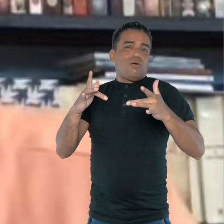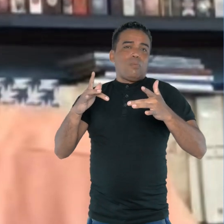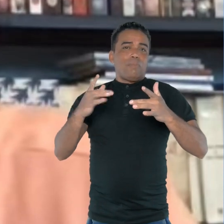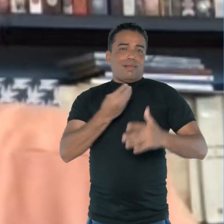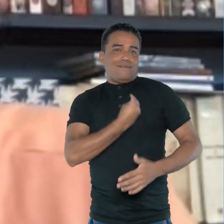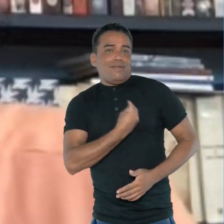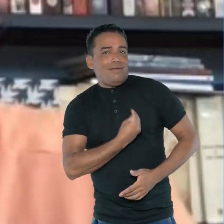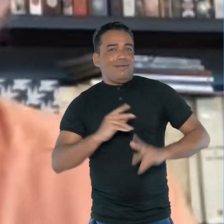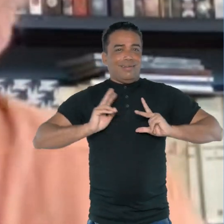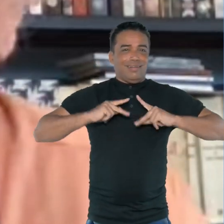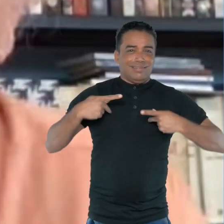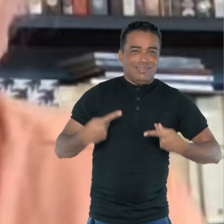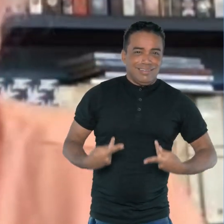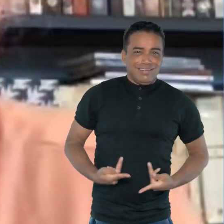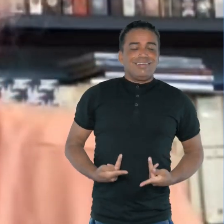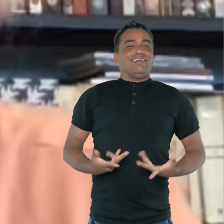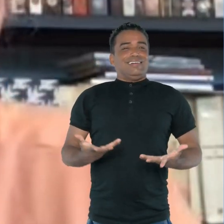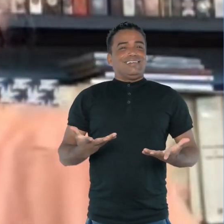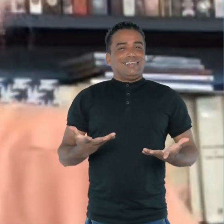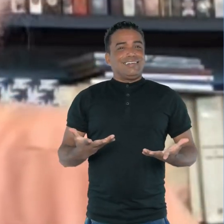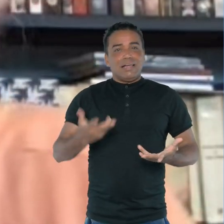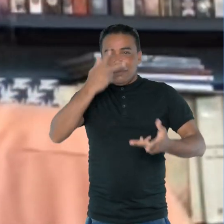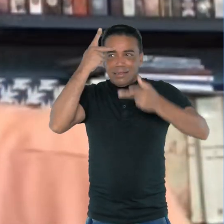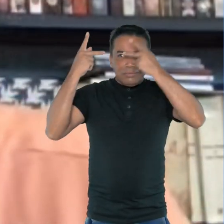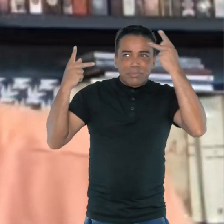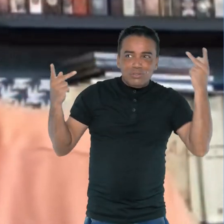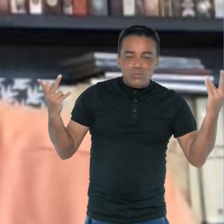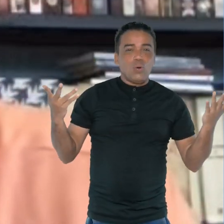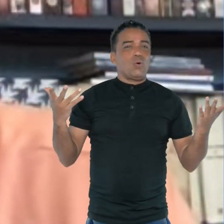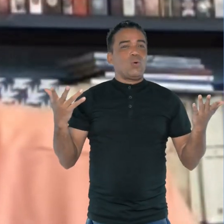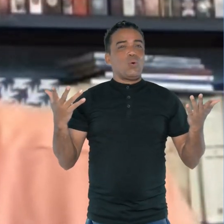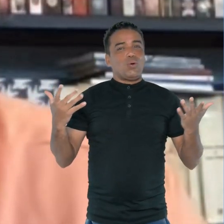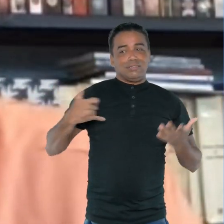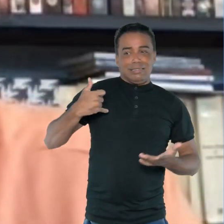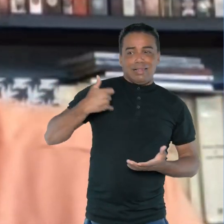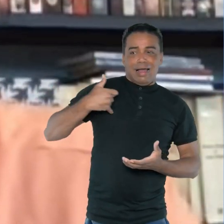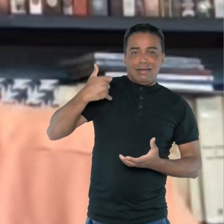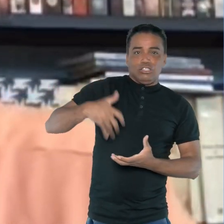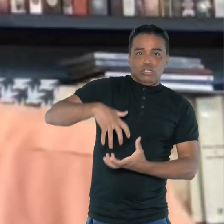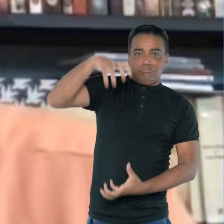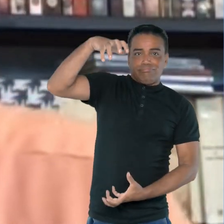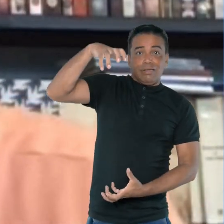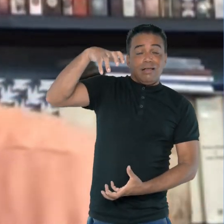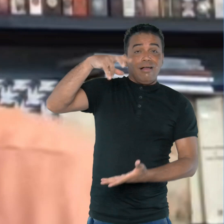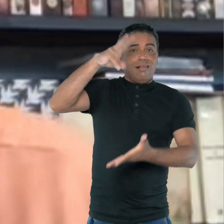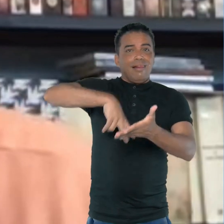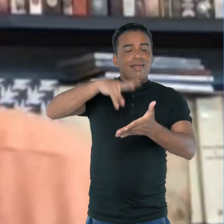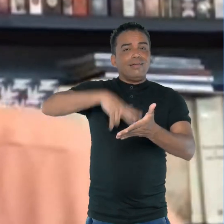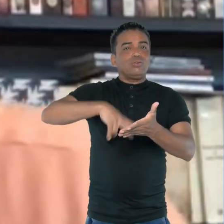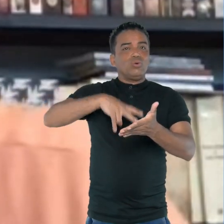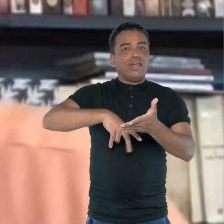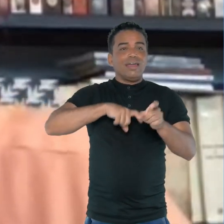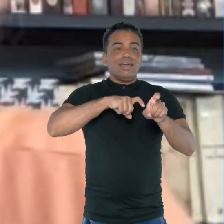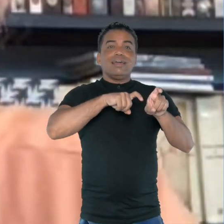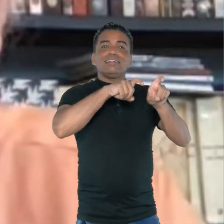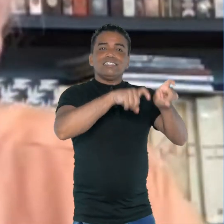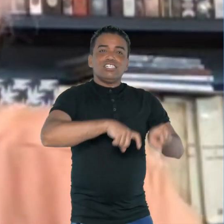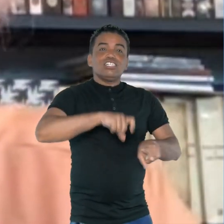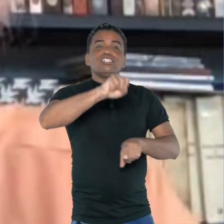humanos, pelas pessoas de cor, pelas pessoas de idade, lendo O Sítio do Pica-Pau